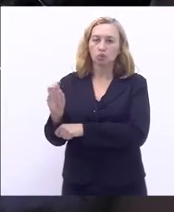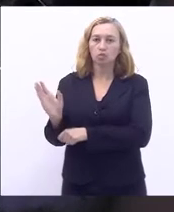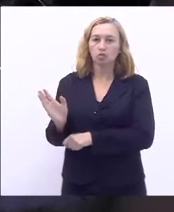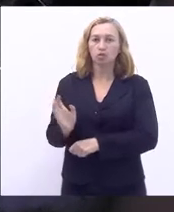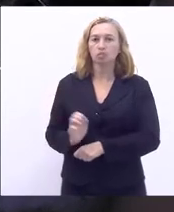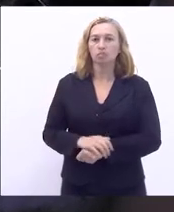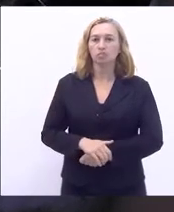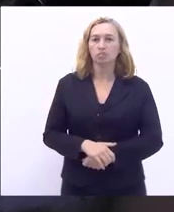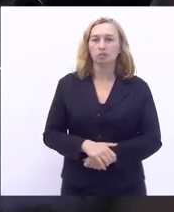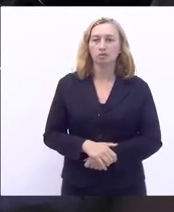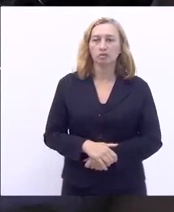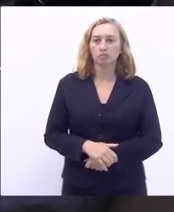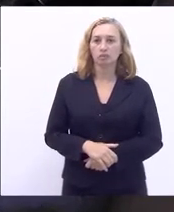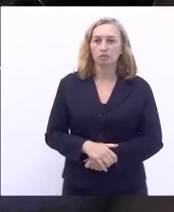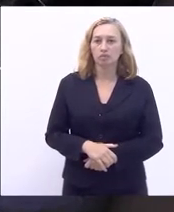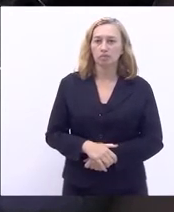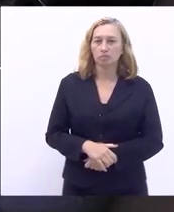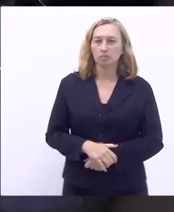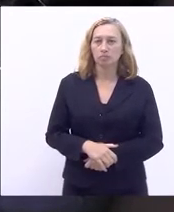Deputado Bruno Dauaire.